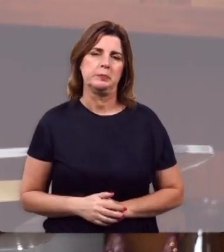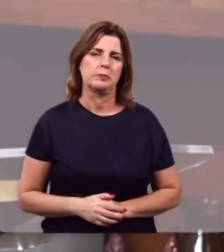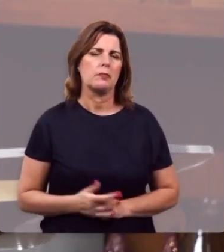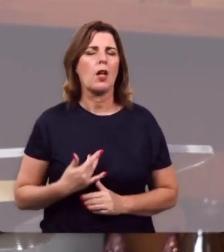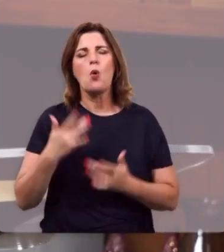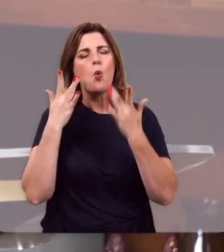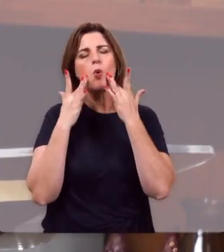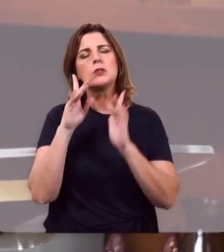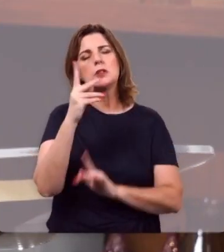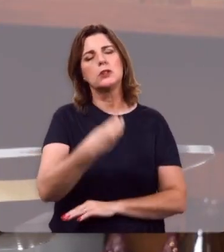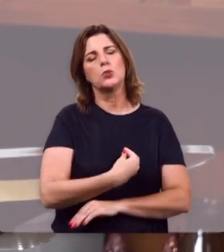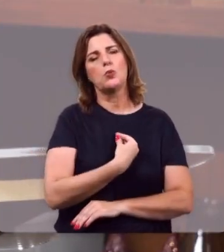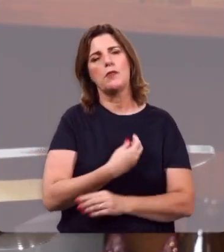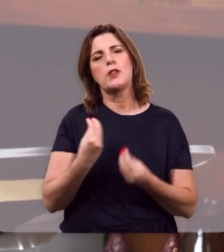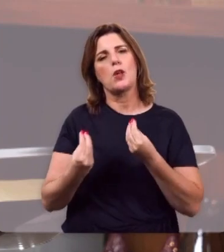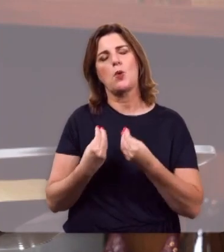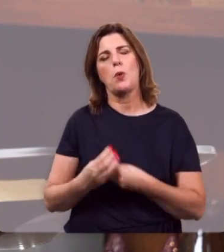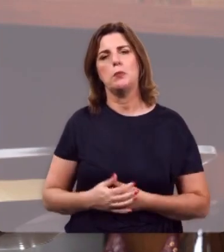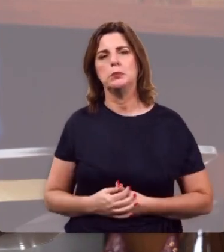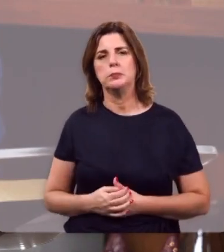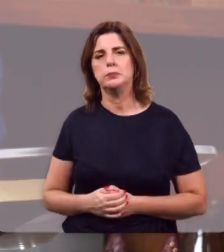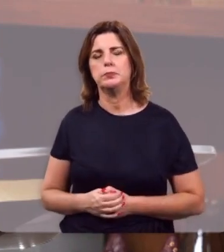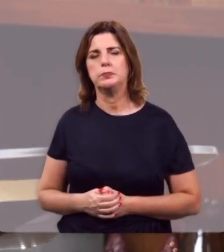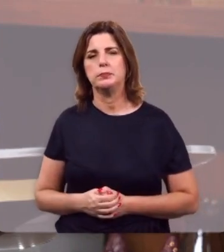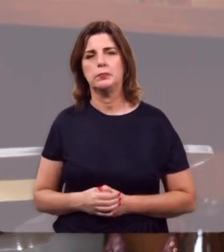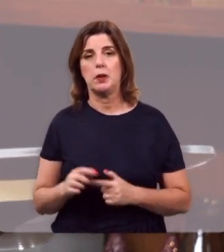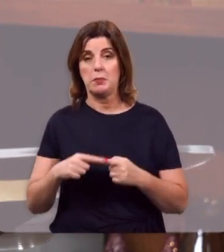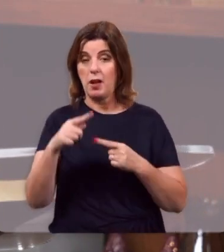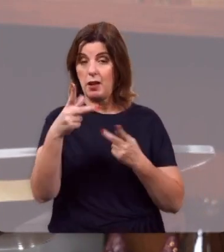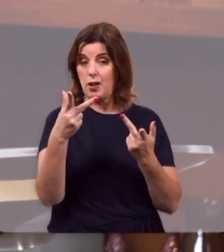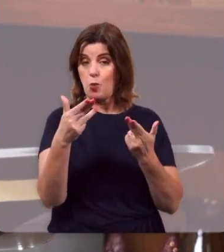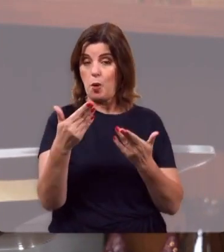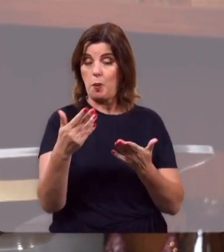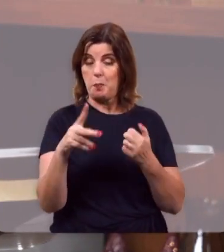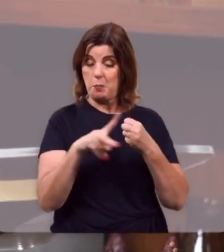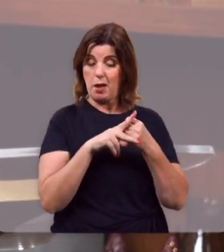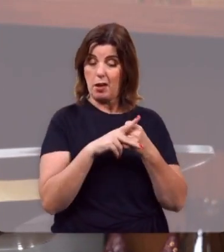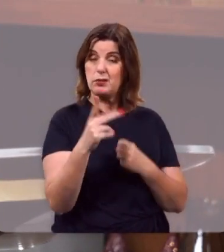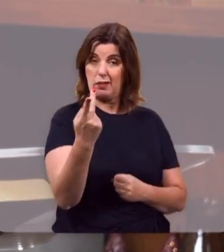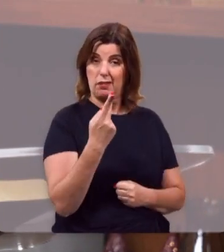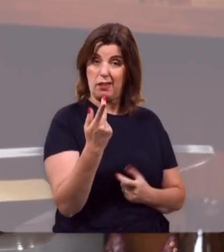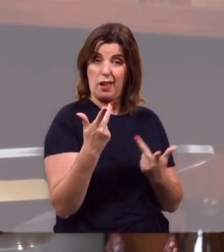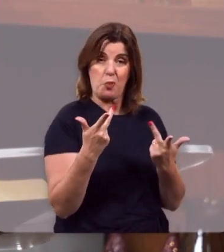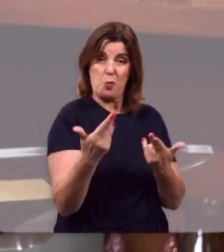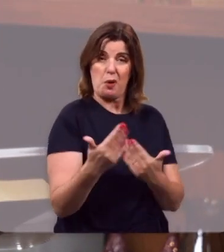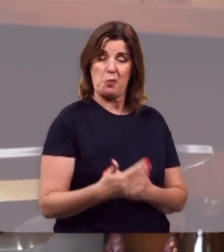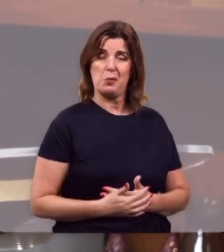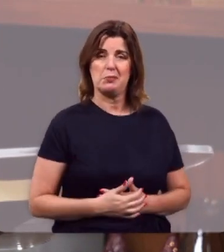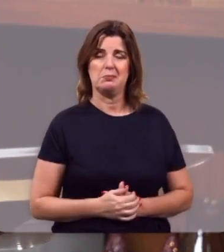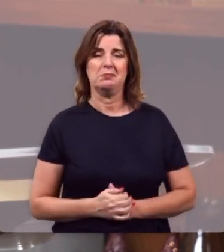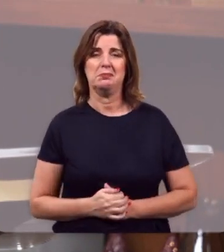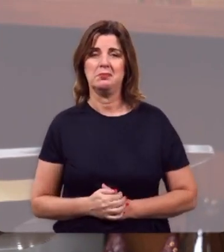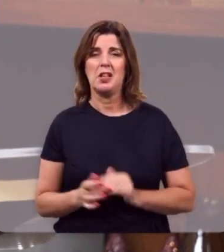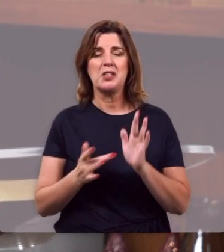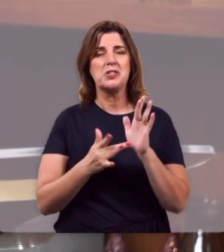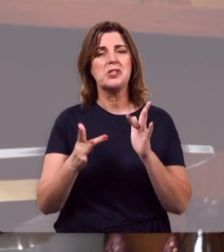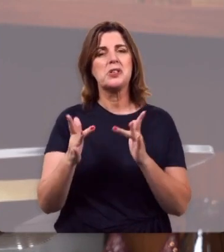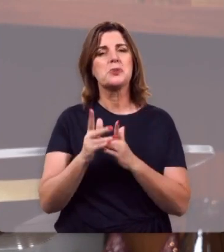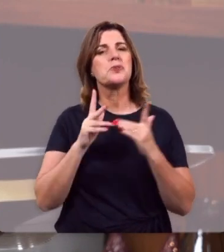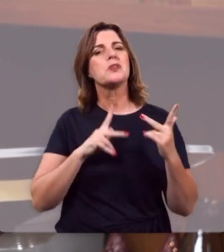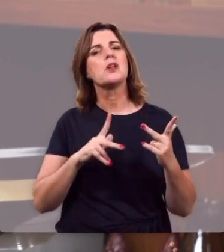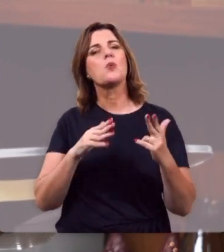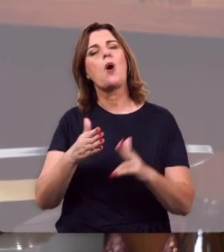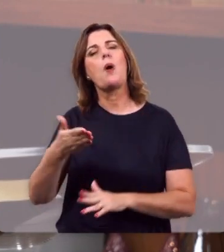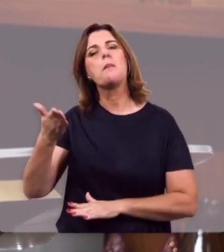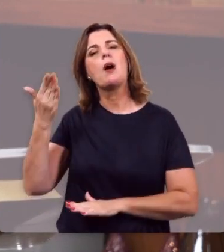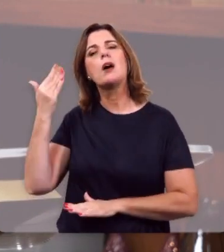Eu não sei como é que você está, mas você é um Pedro, eu sou um Pedro, nós somos Pedro. Jesus é o mesmo